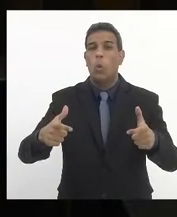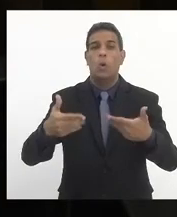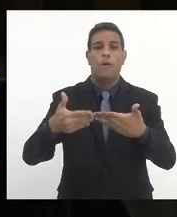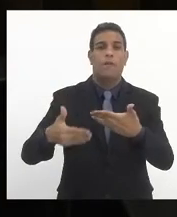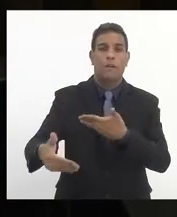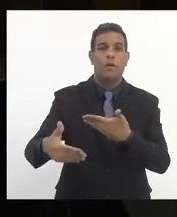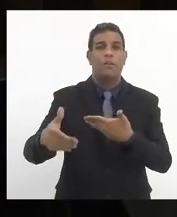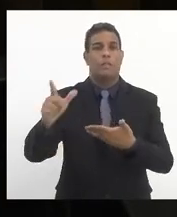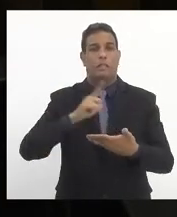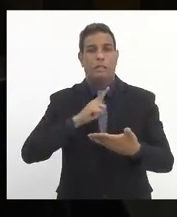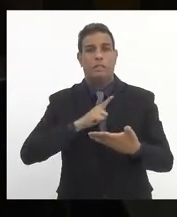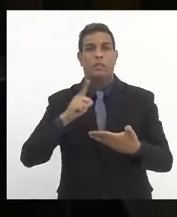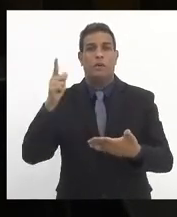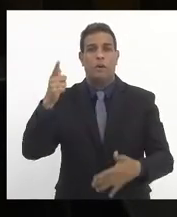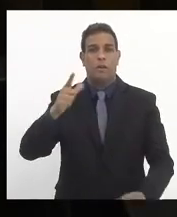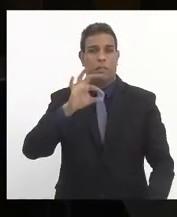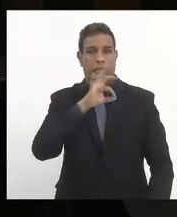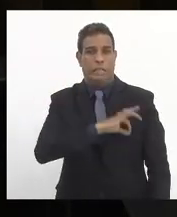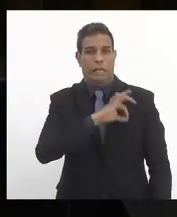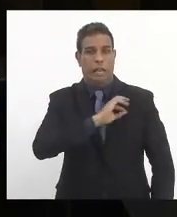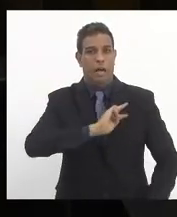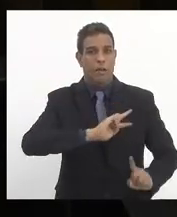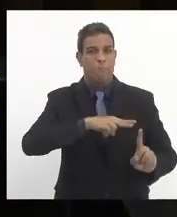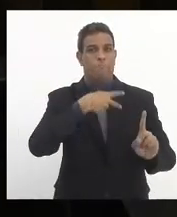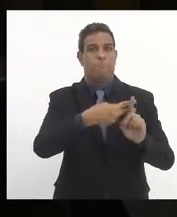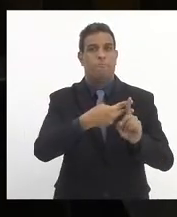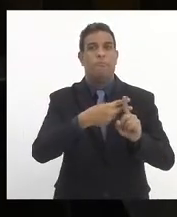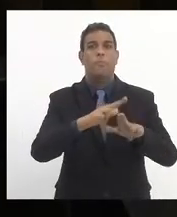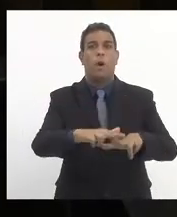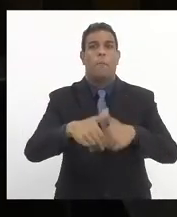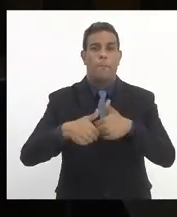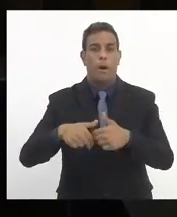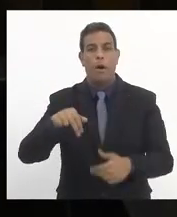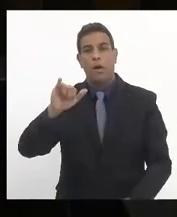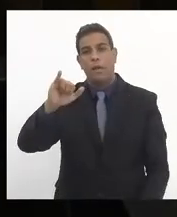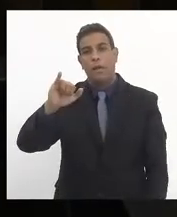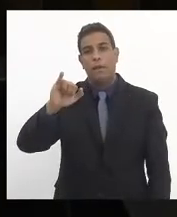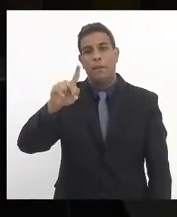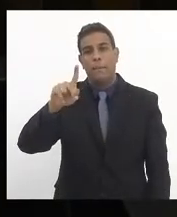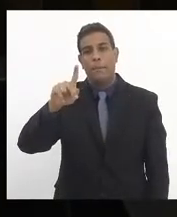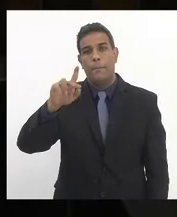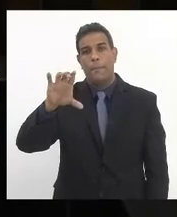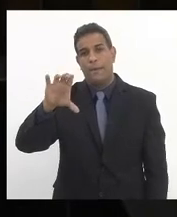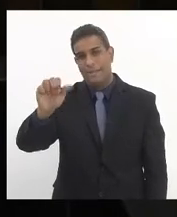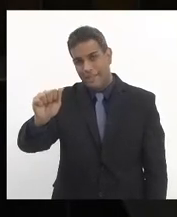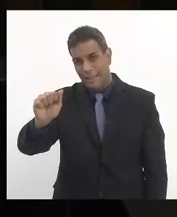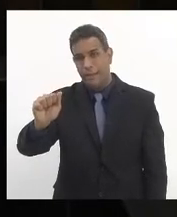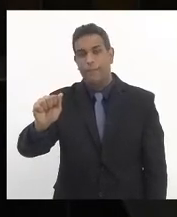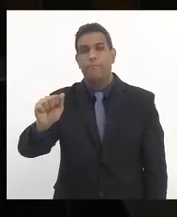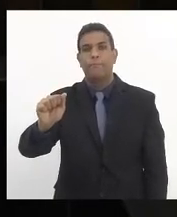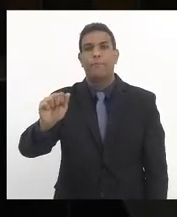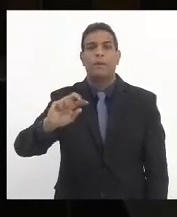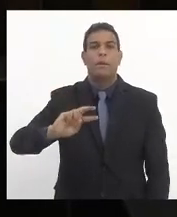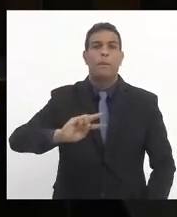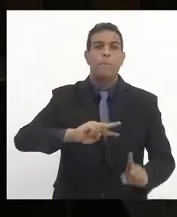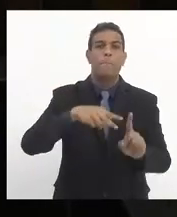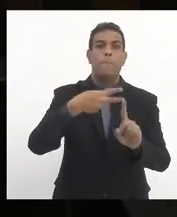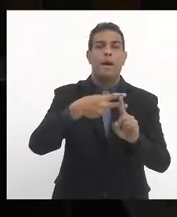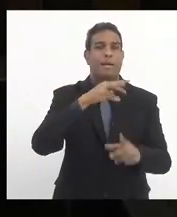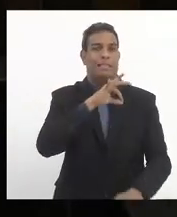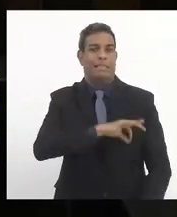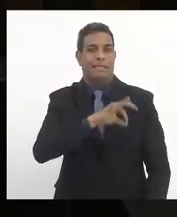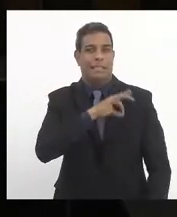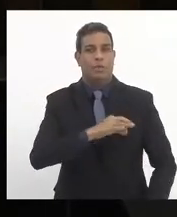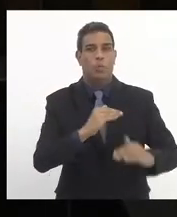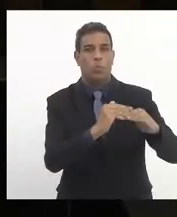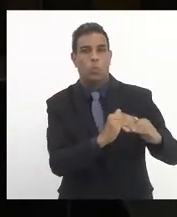reposição salarial, deputada, é pelo IPCA, ou pelo aumento do salário mínimo.